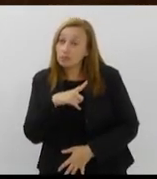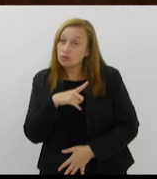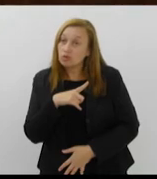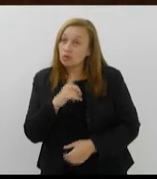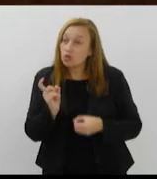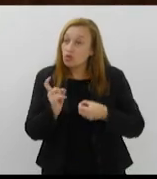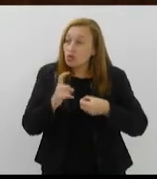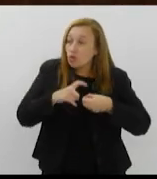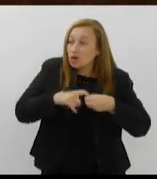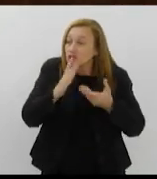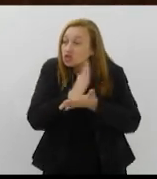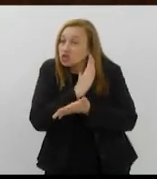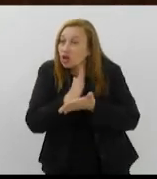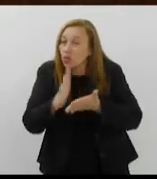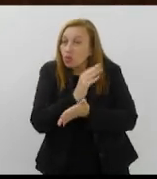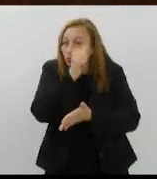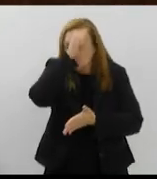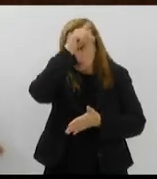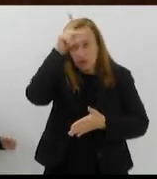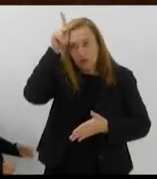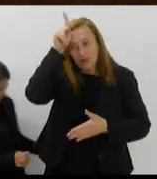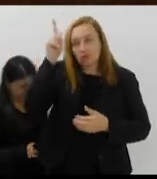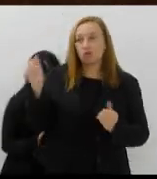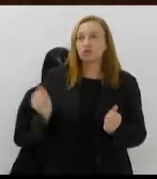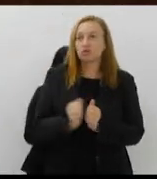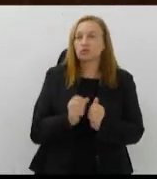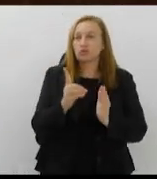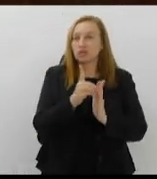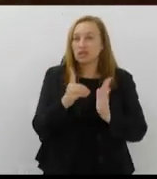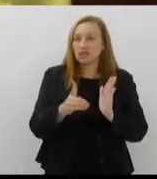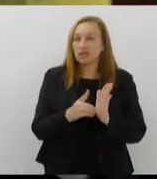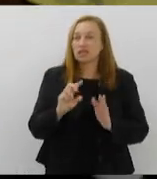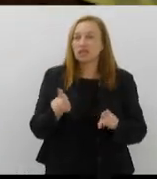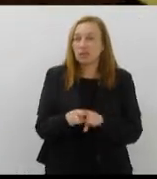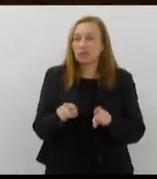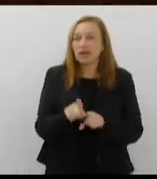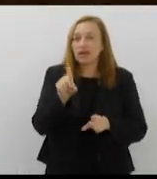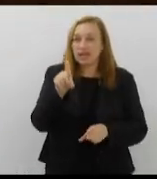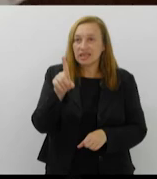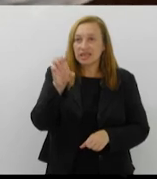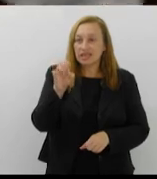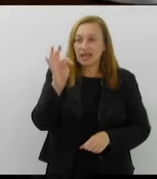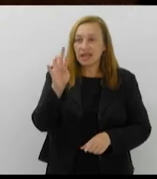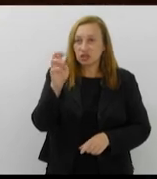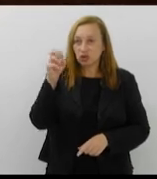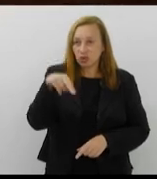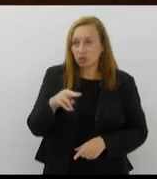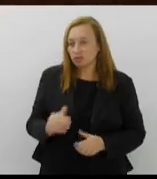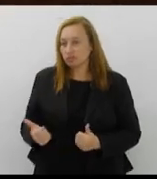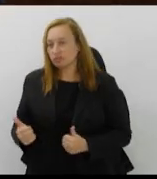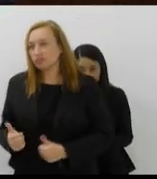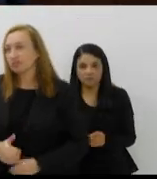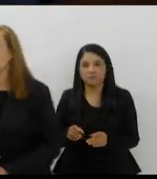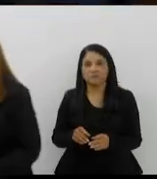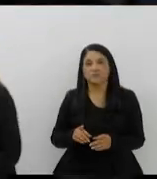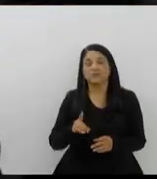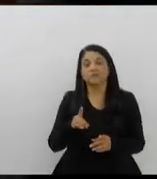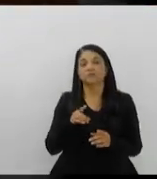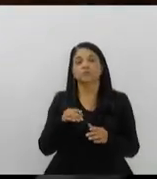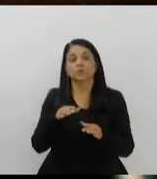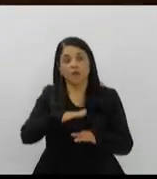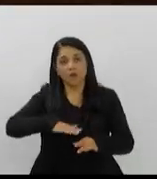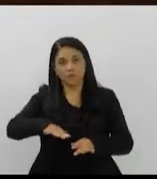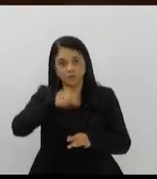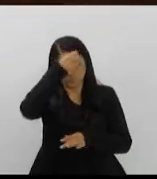convênio de algumas prefeituras com o DETRAN e com o DETRO para que essas operações aconteçam no âmbito municipal. E